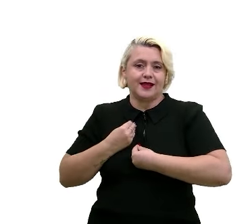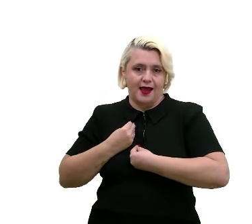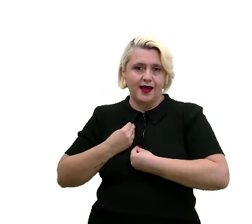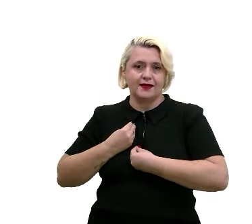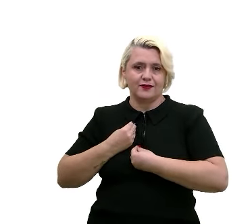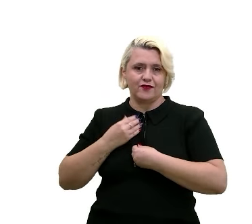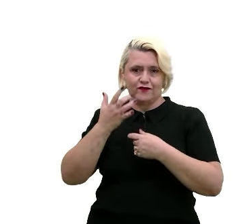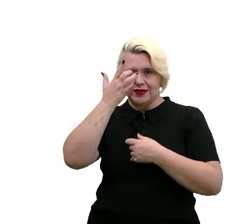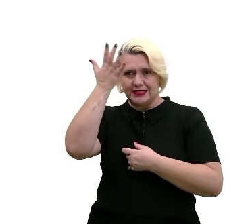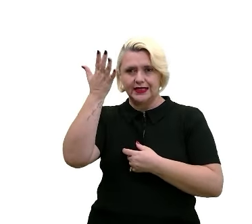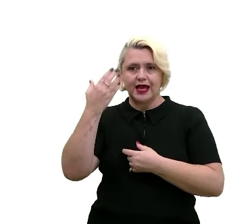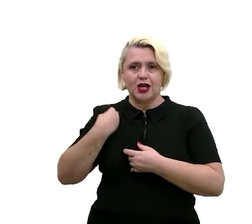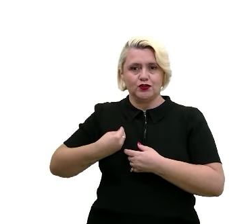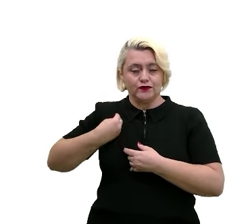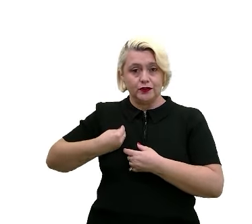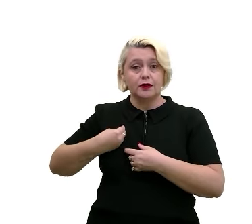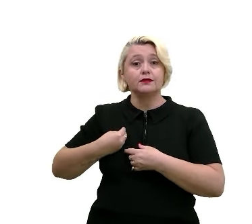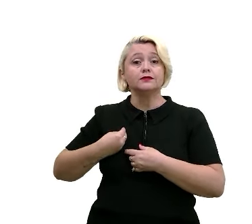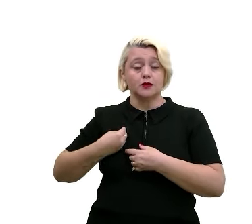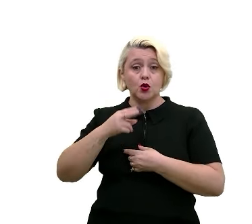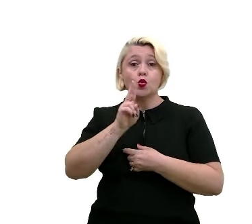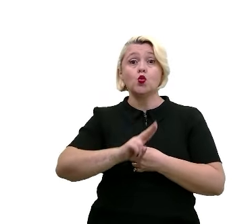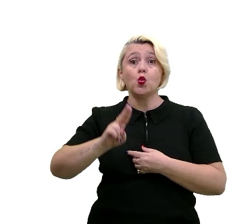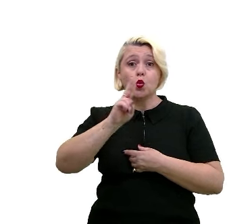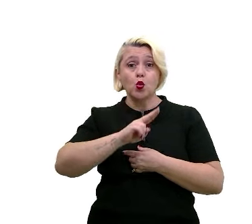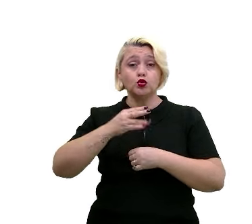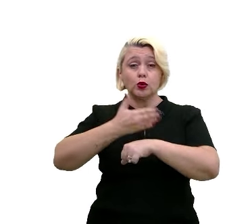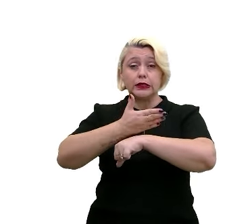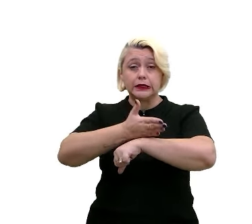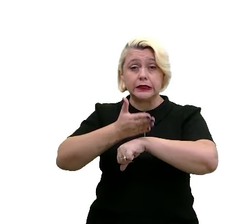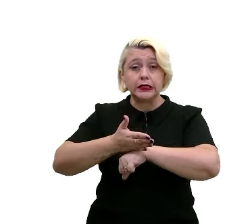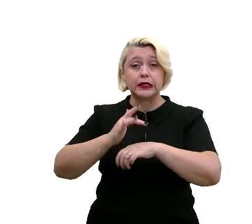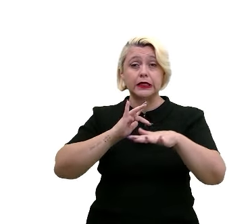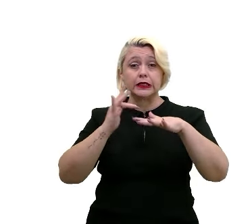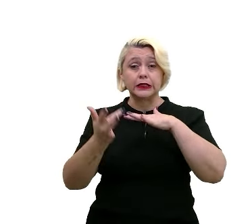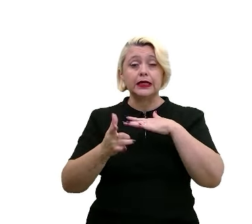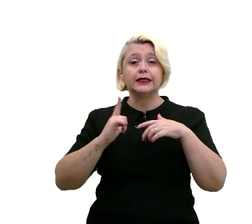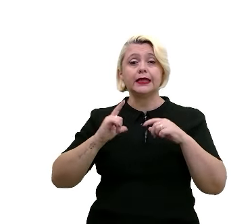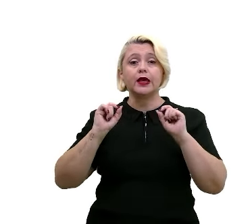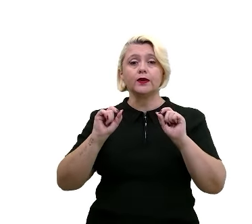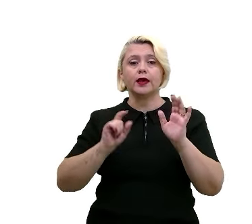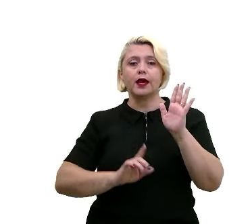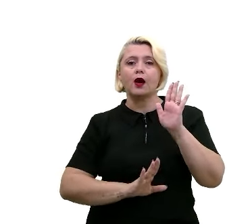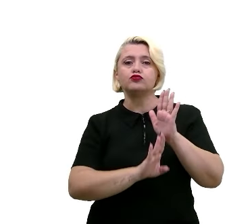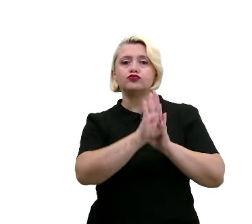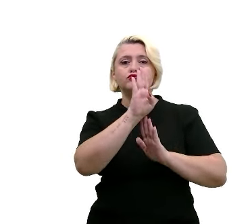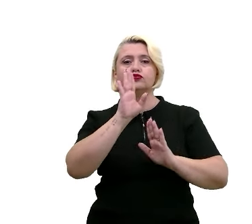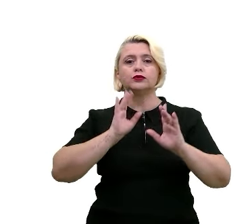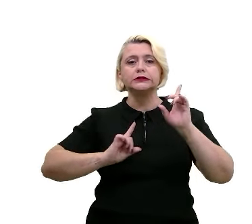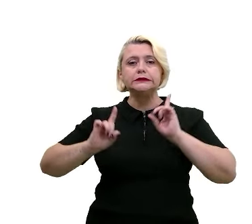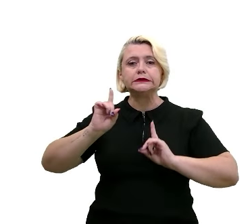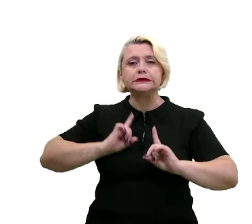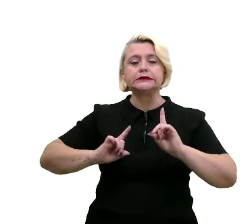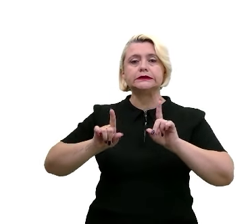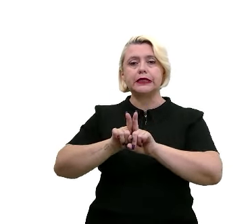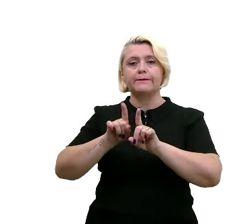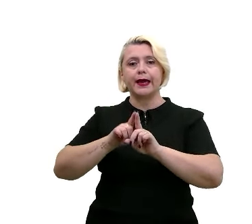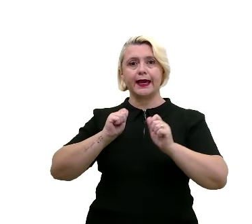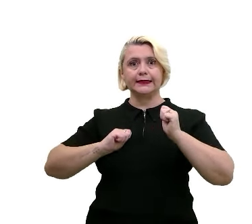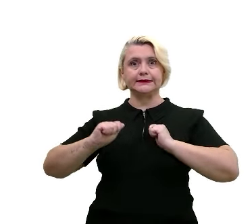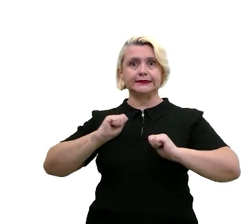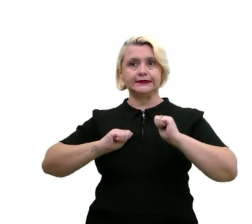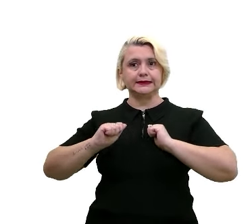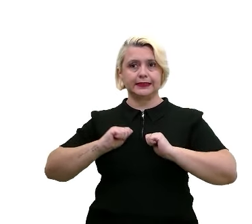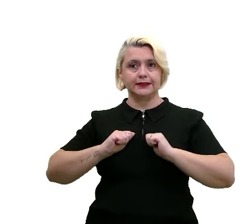o uso excessivo das redes sociais tem sido associado a um aumento nos casos de ansiedade e depressão. Olha,